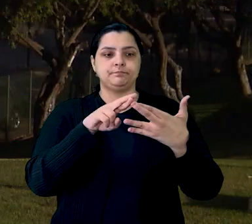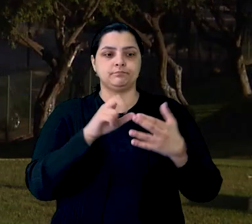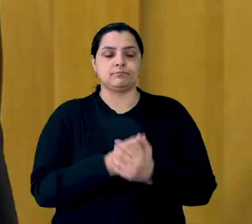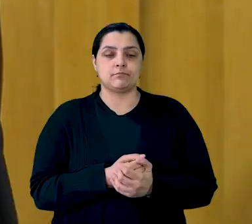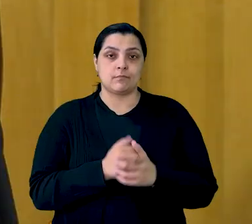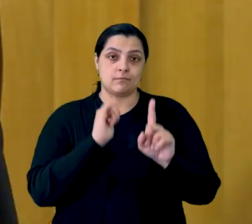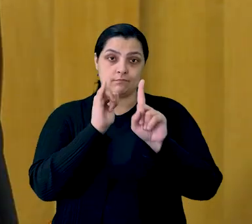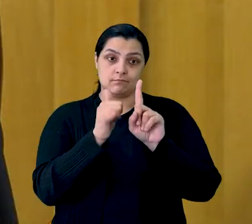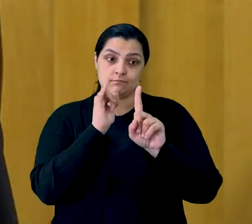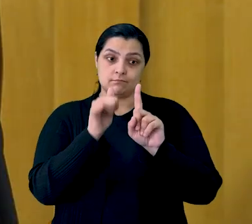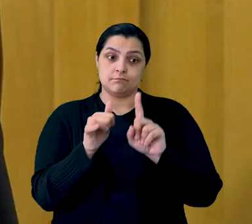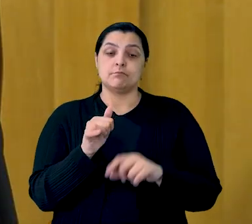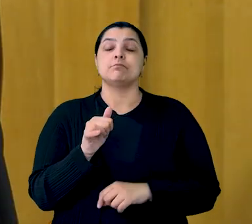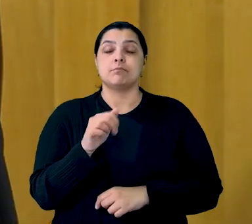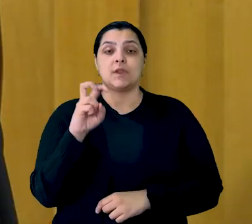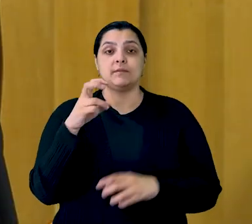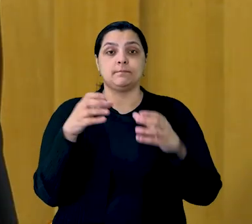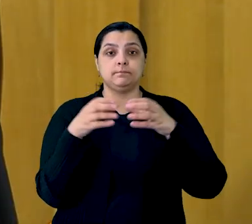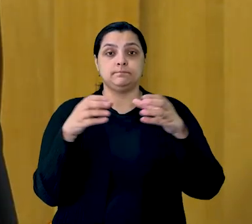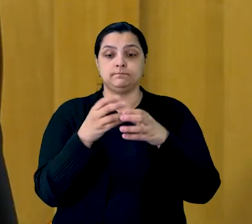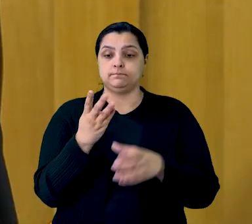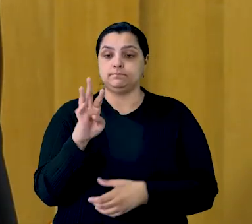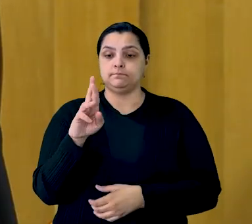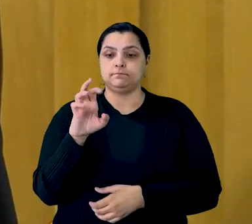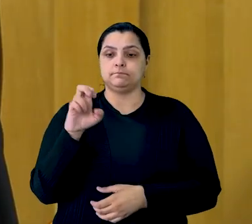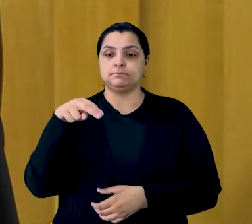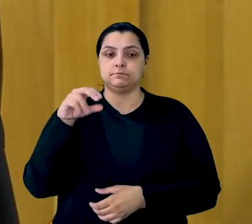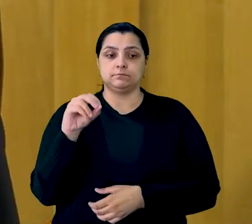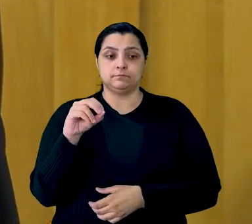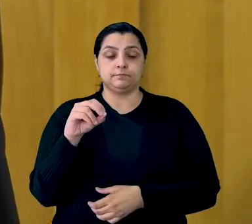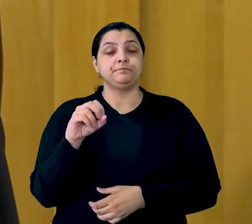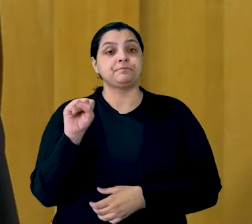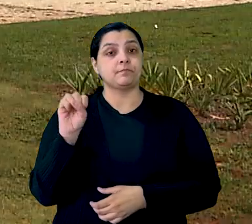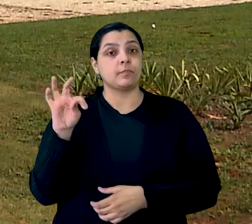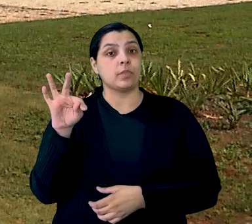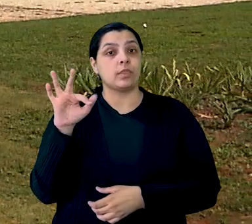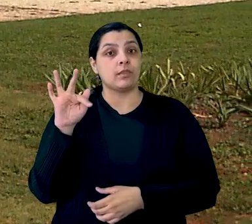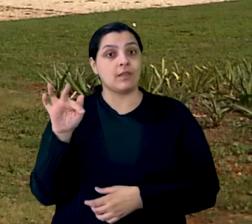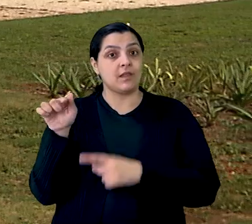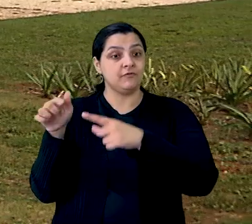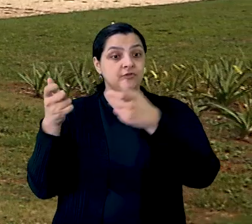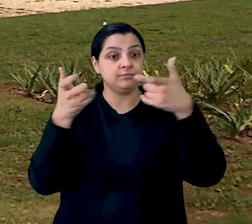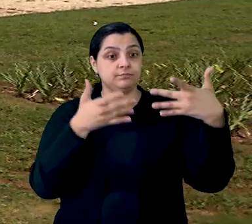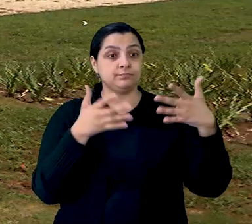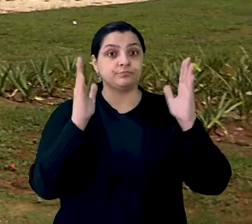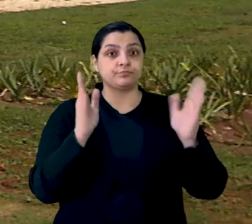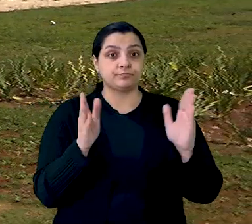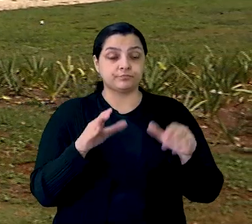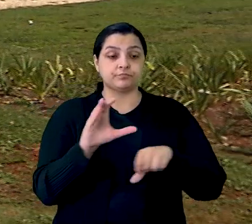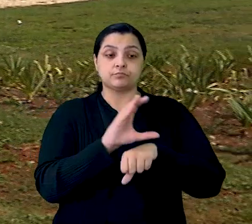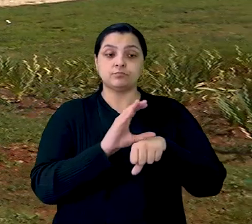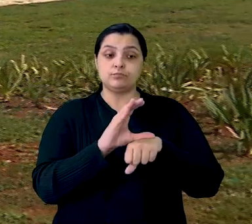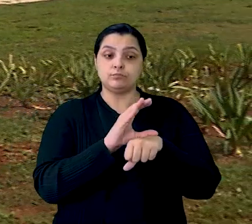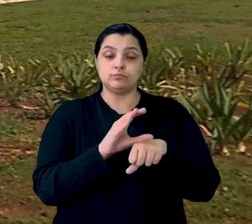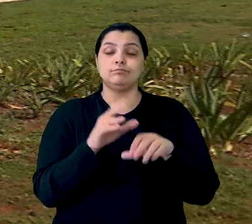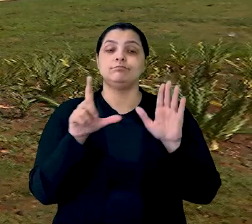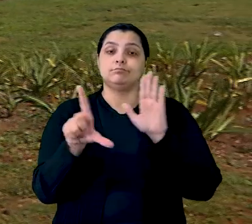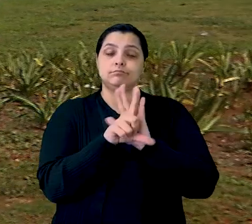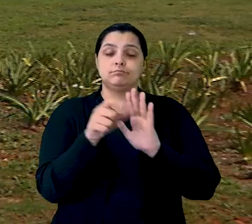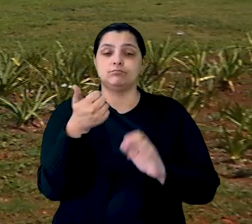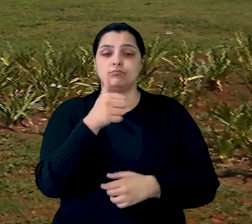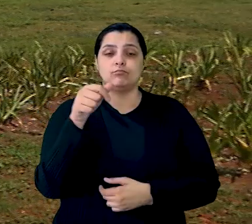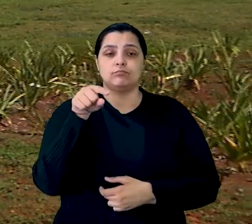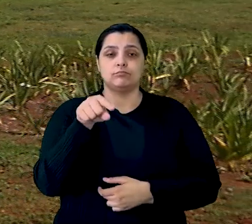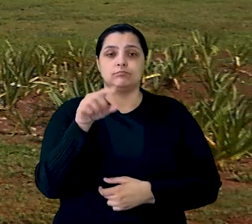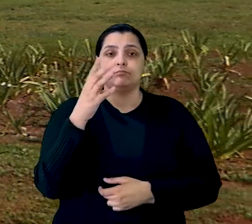do Trabalho. O relator na 5ª turma, ministro Breno Medeiros, destacou que o Supremo Tribunal Federal declarou a constitucionalidade